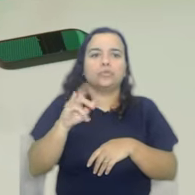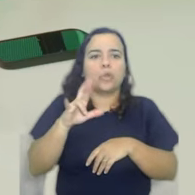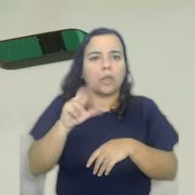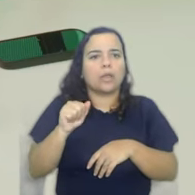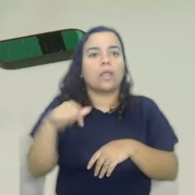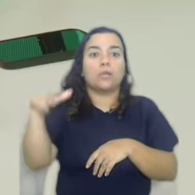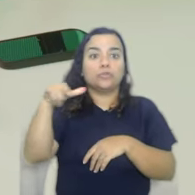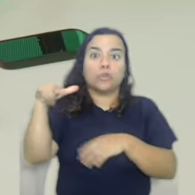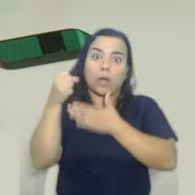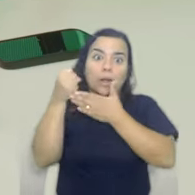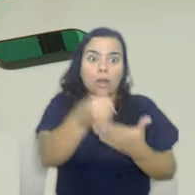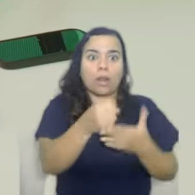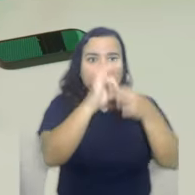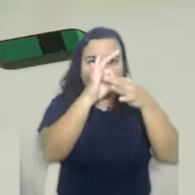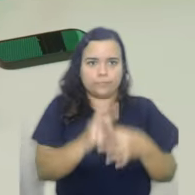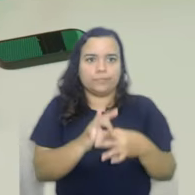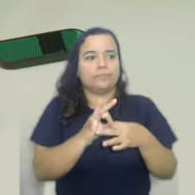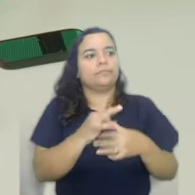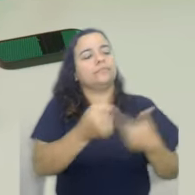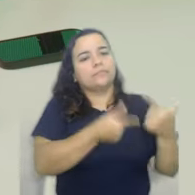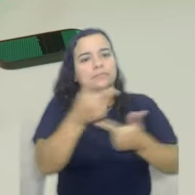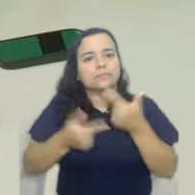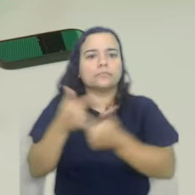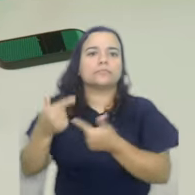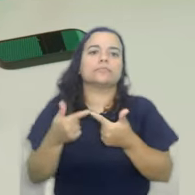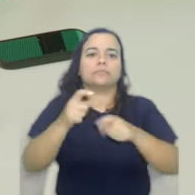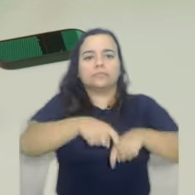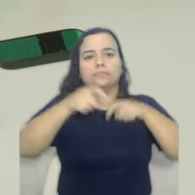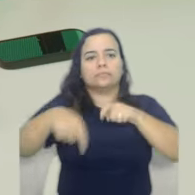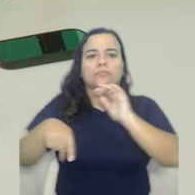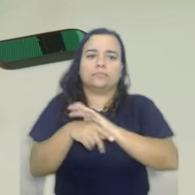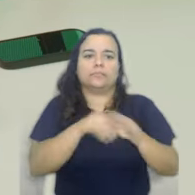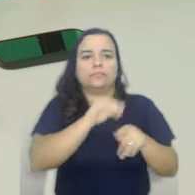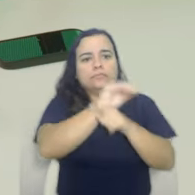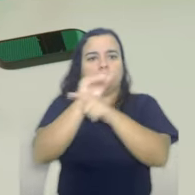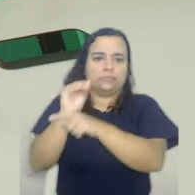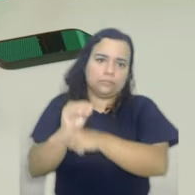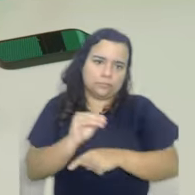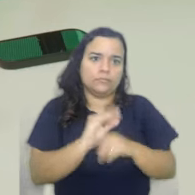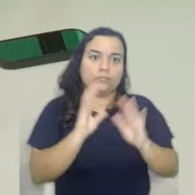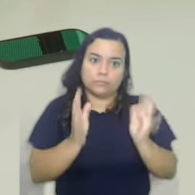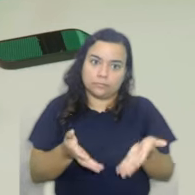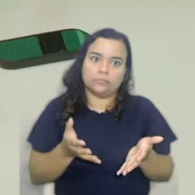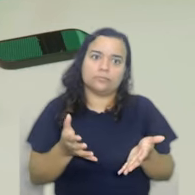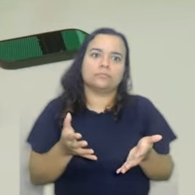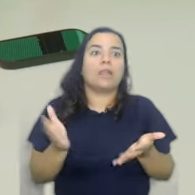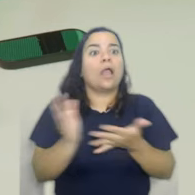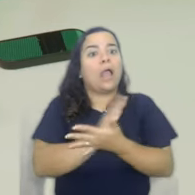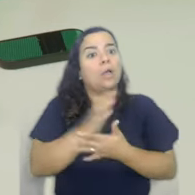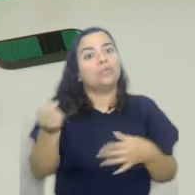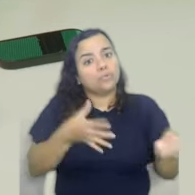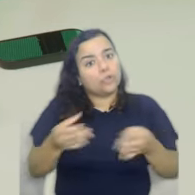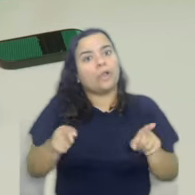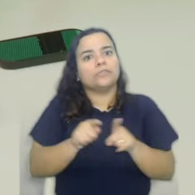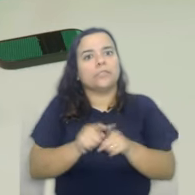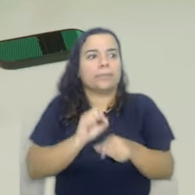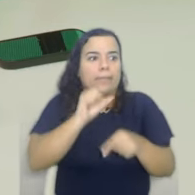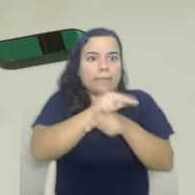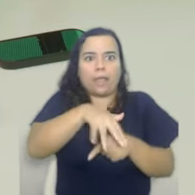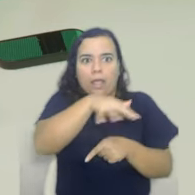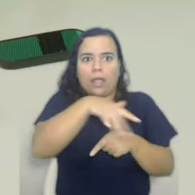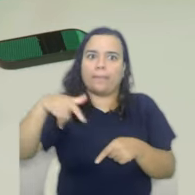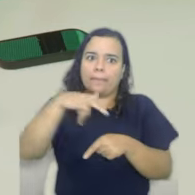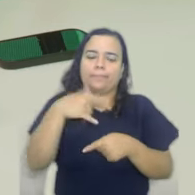ali em conjunto para operações agrícolas do que ele normalmente até já faz ou muitos até novos querendo eh entrar nesse mercado